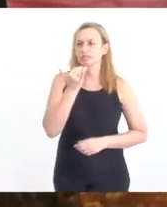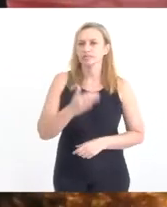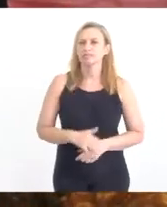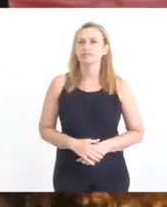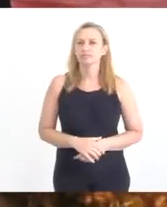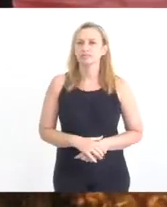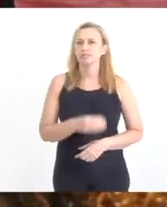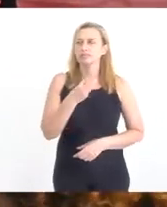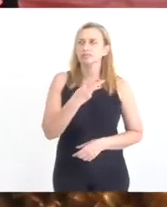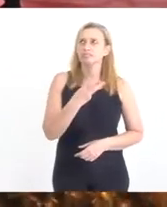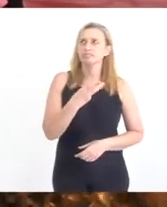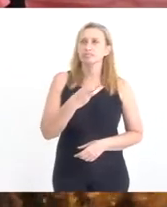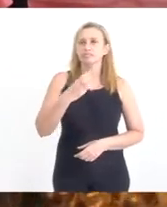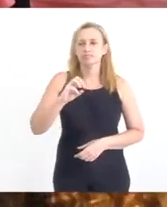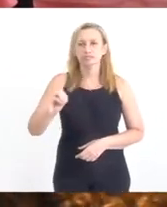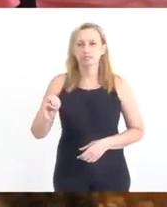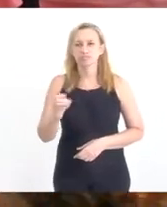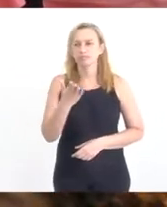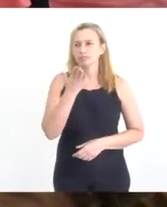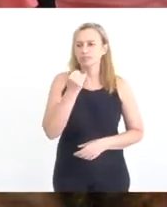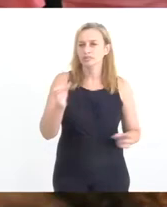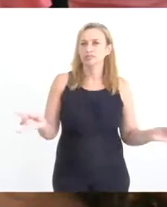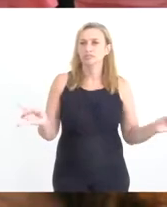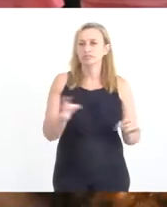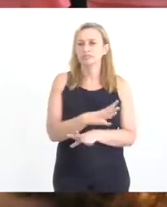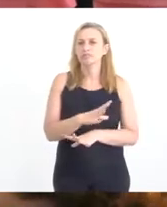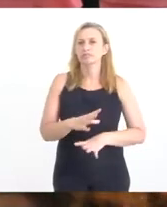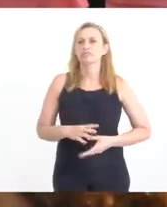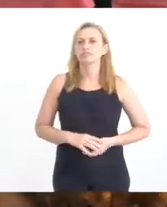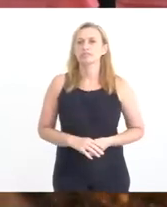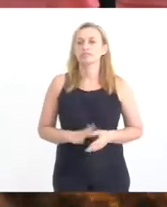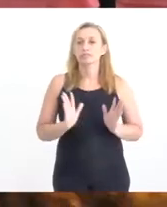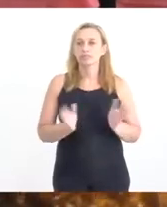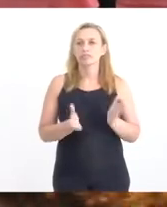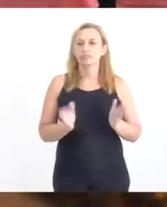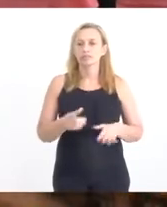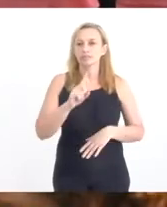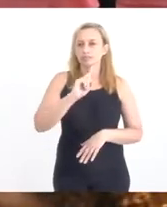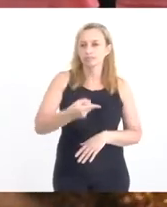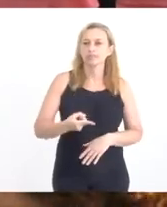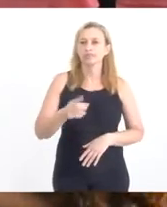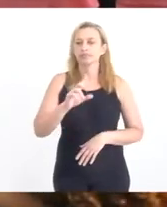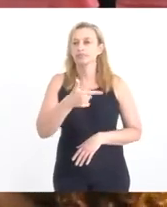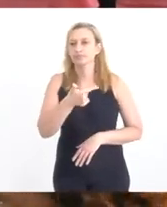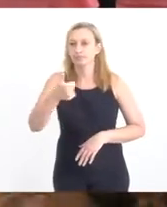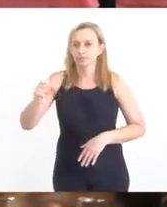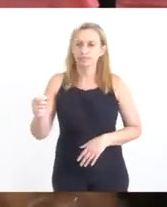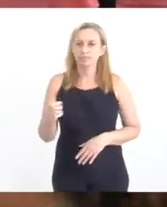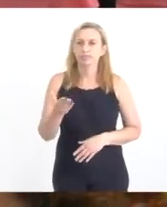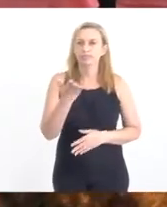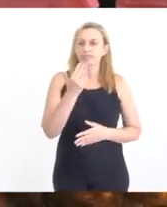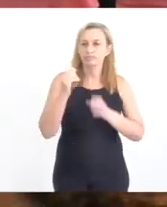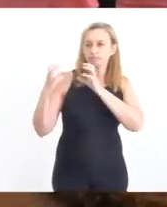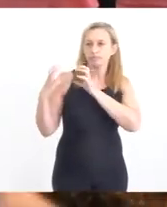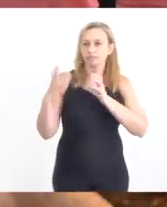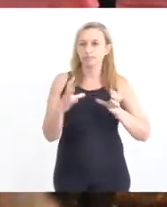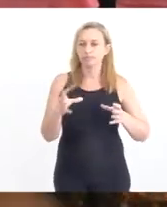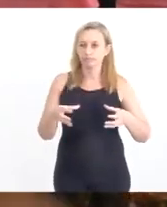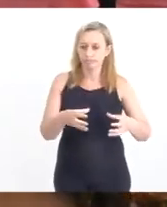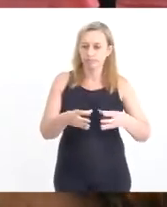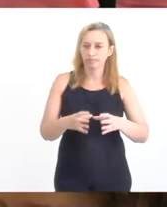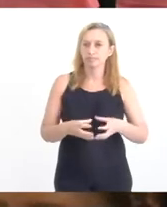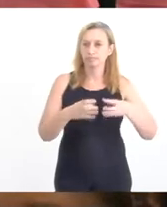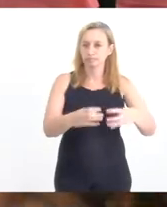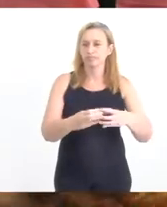cerca de 300 refeições prontas e quentinhas hoje são 1250 as quentinhas pronta